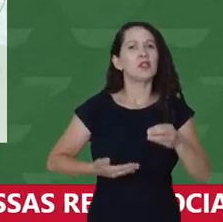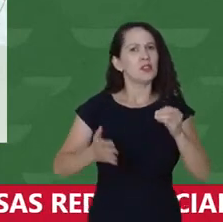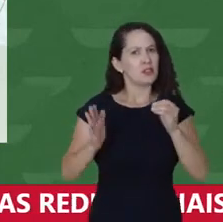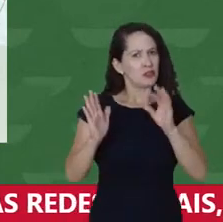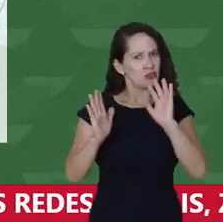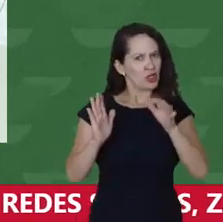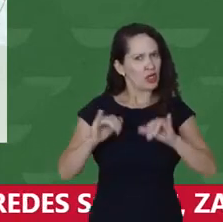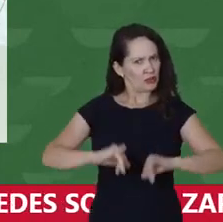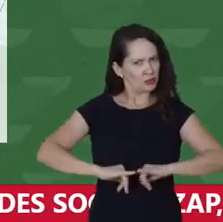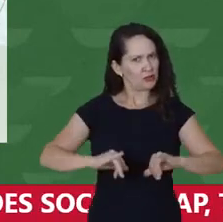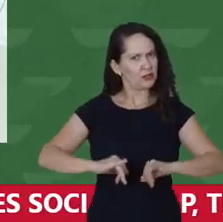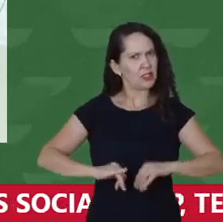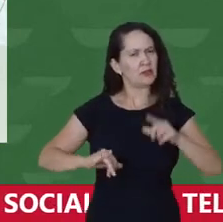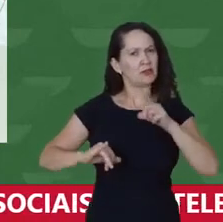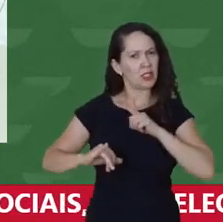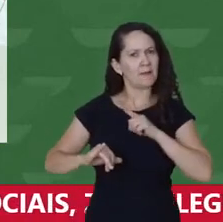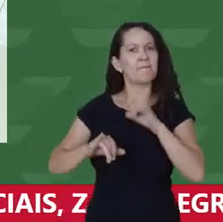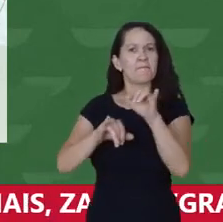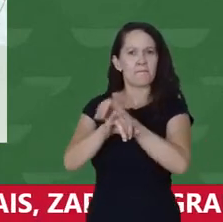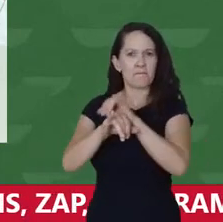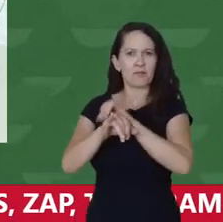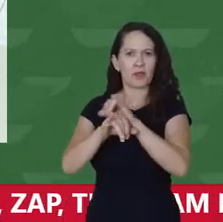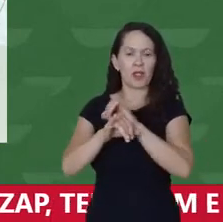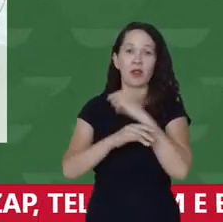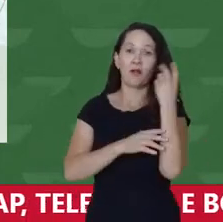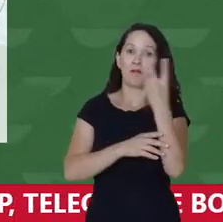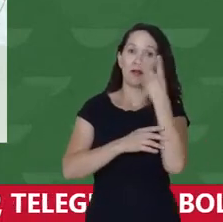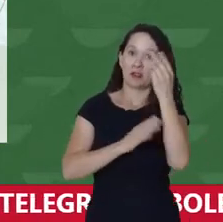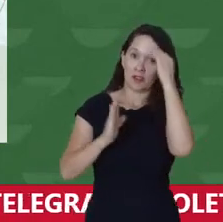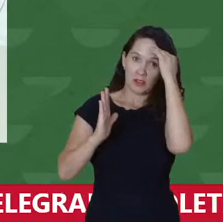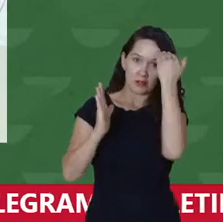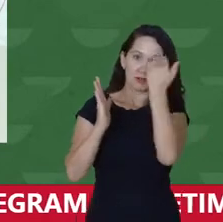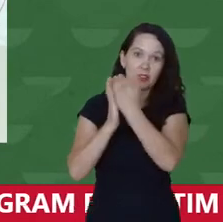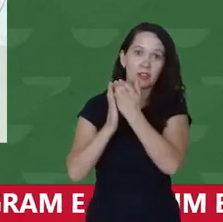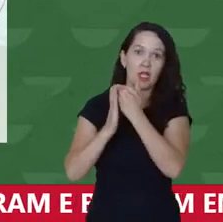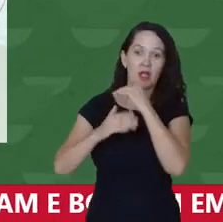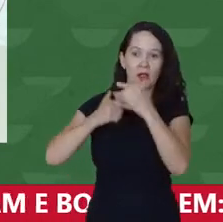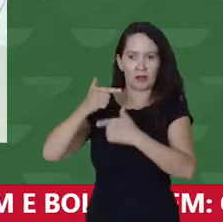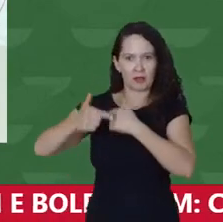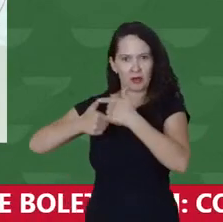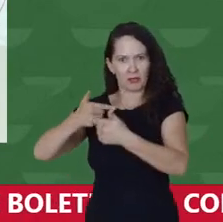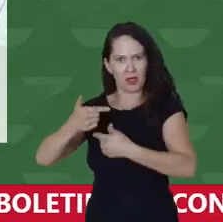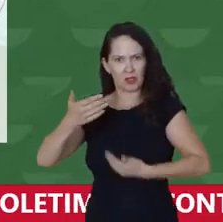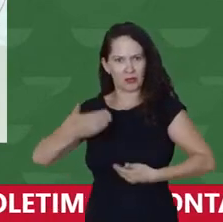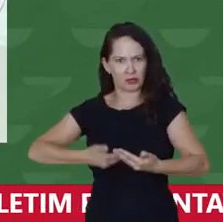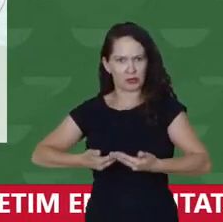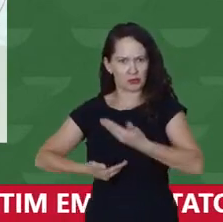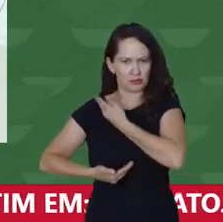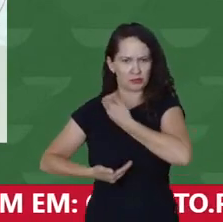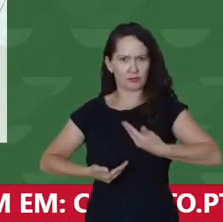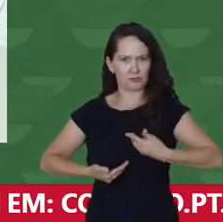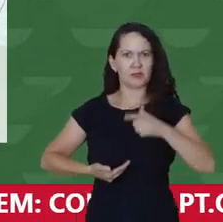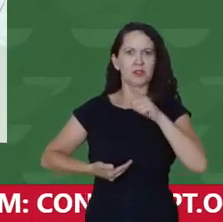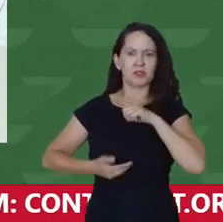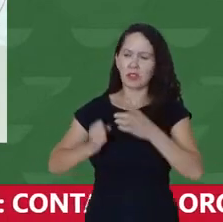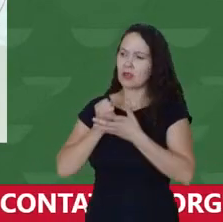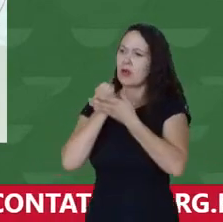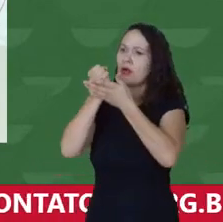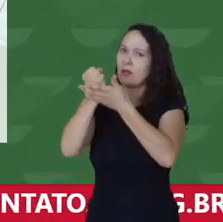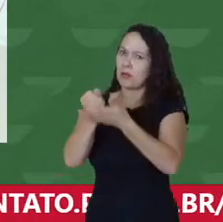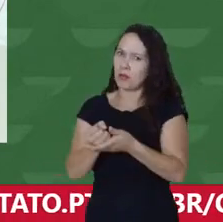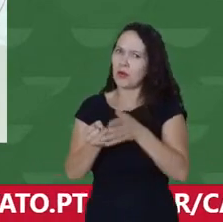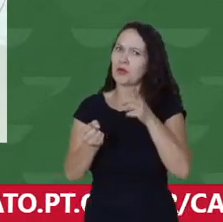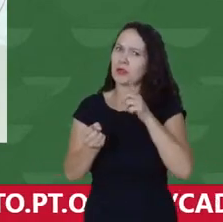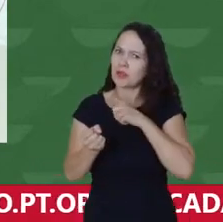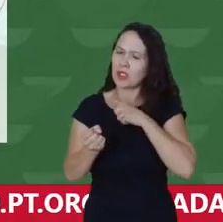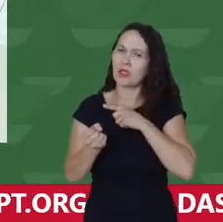Já existem os mecanismos para valorizar, para progredir na carreira quem cumpre o seu papel, já existem os